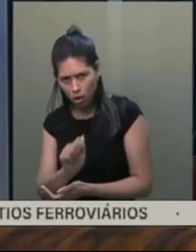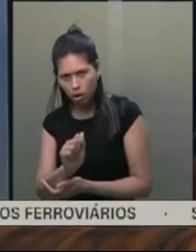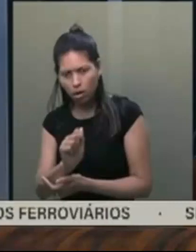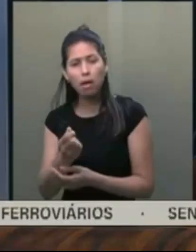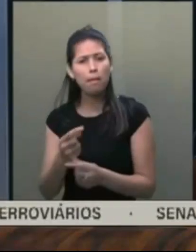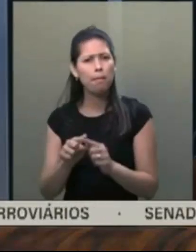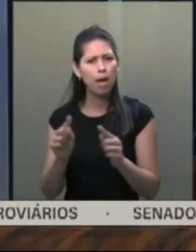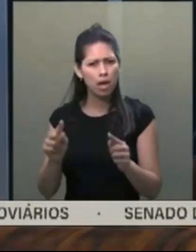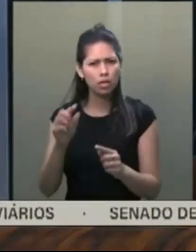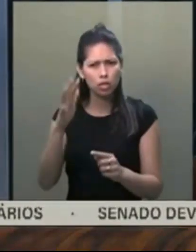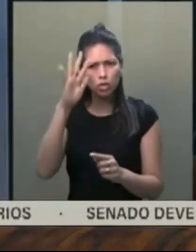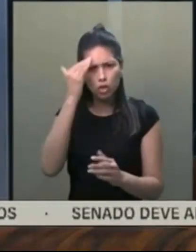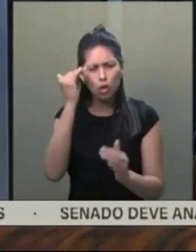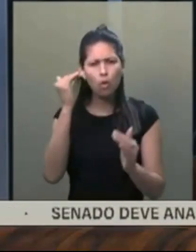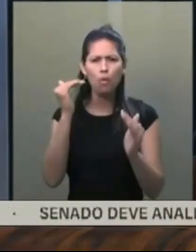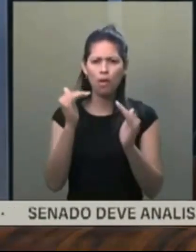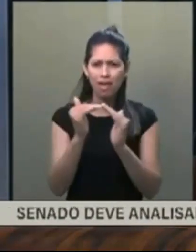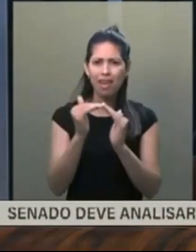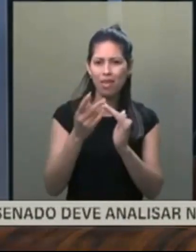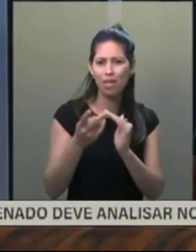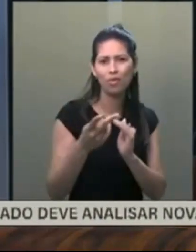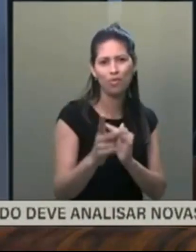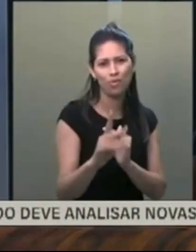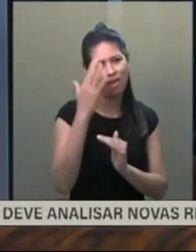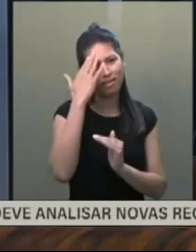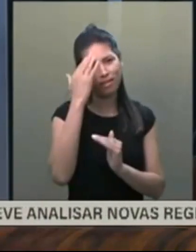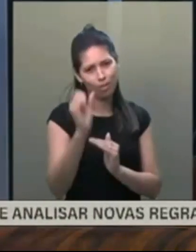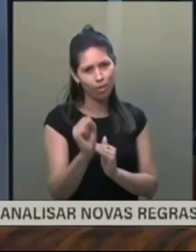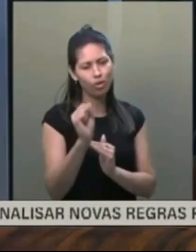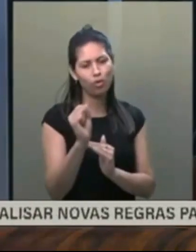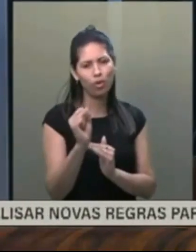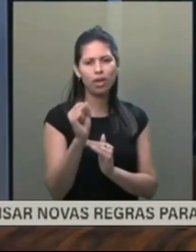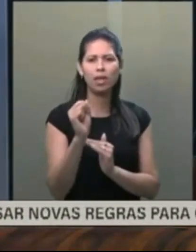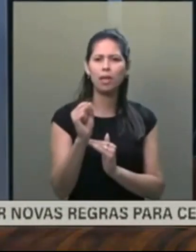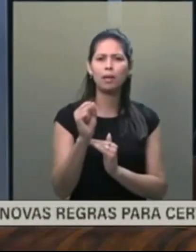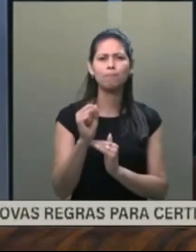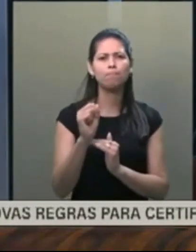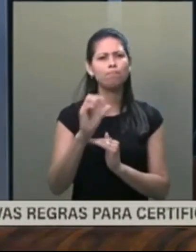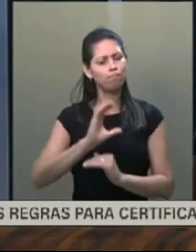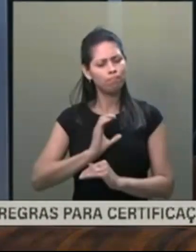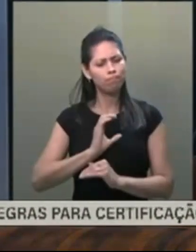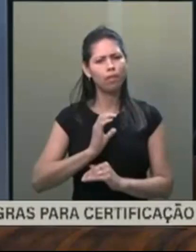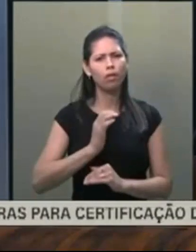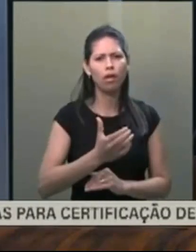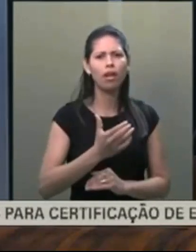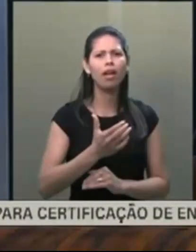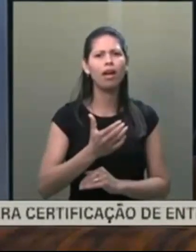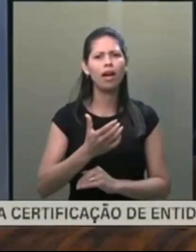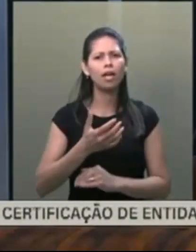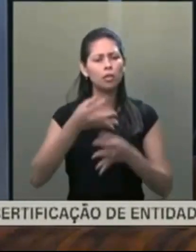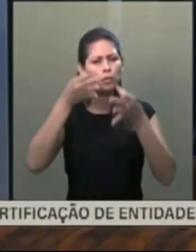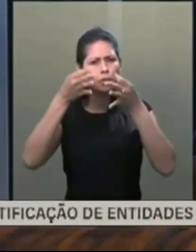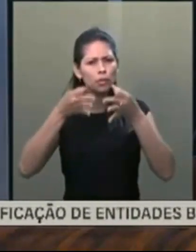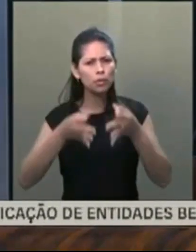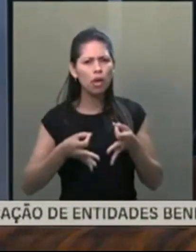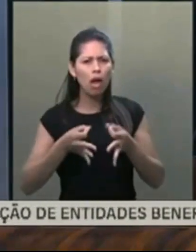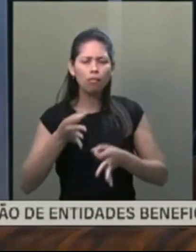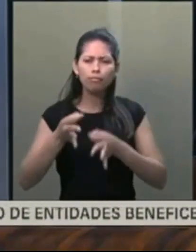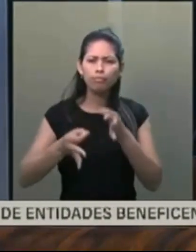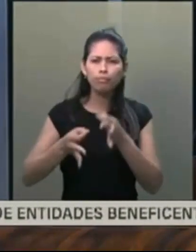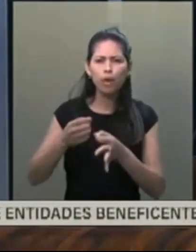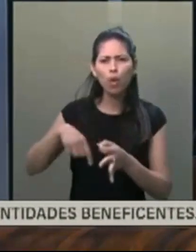sua sabedoria, na sua serenidade e no seu senso de justiça